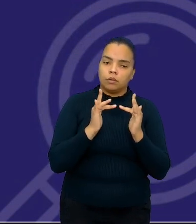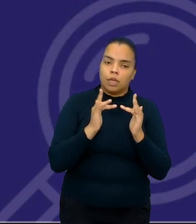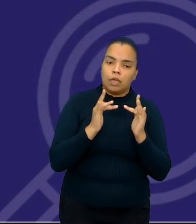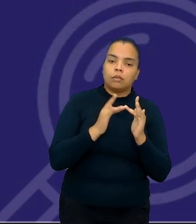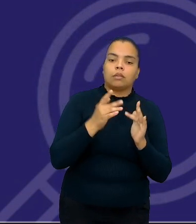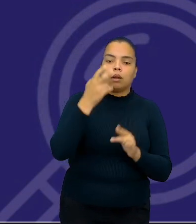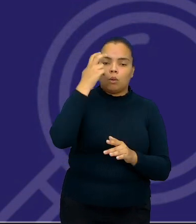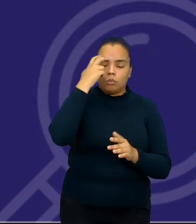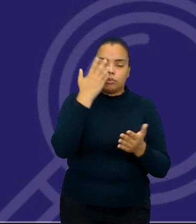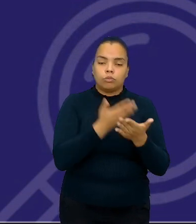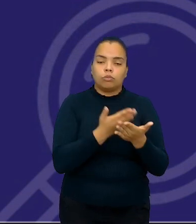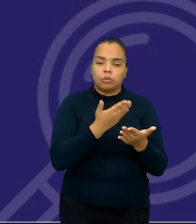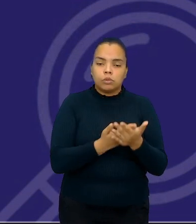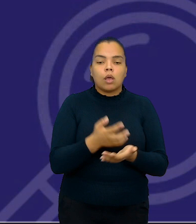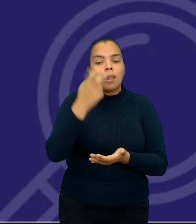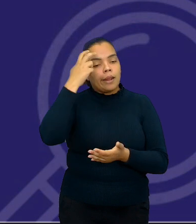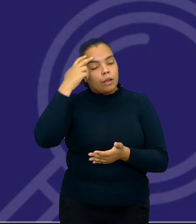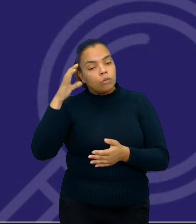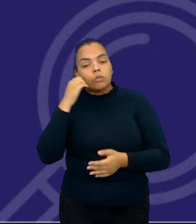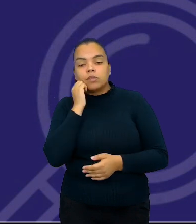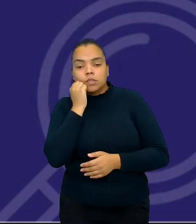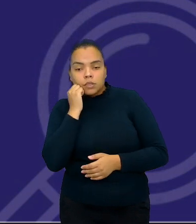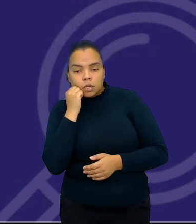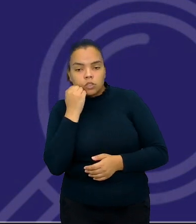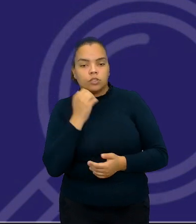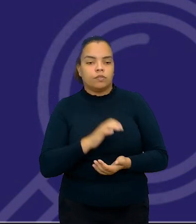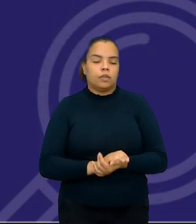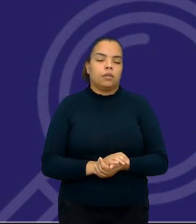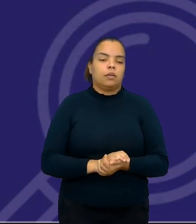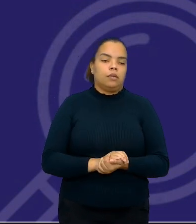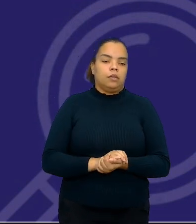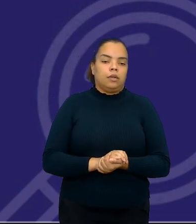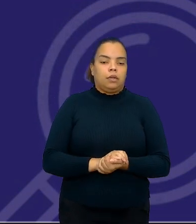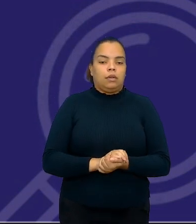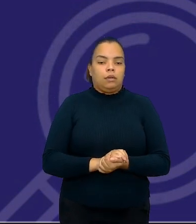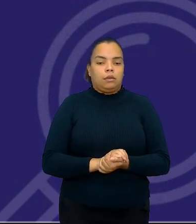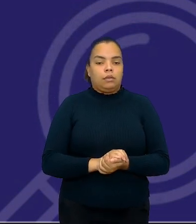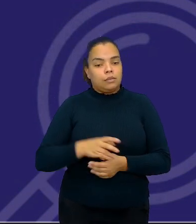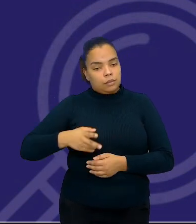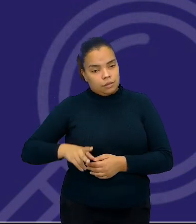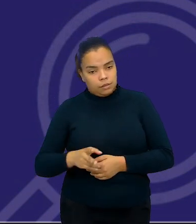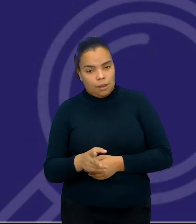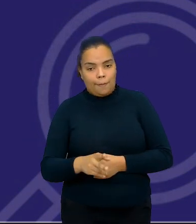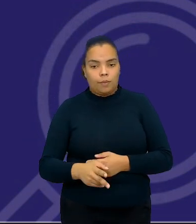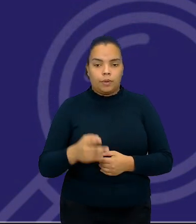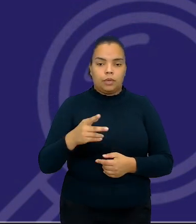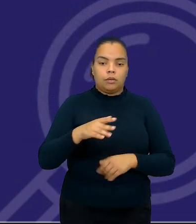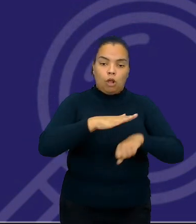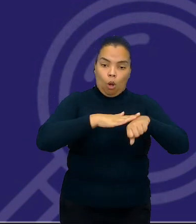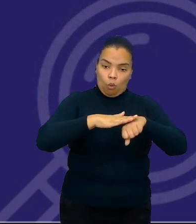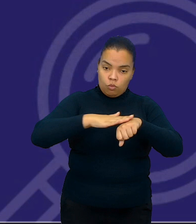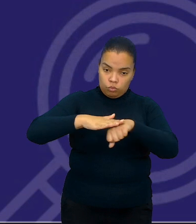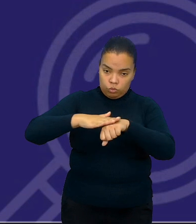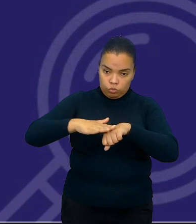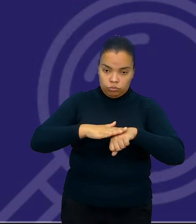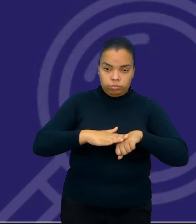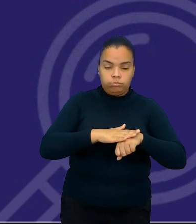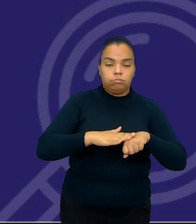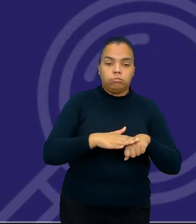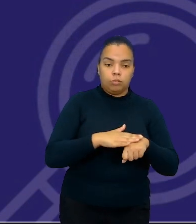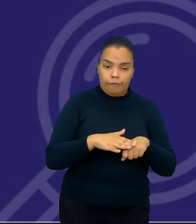cultura escolar e a cultura científica, uma vez, né, que para se dialogar com a cultura